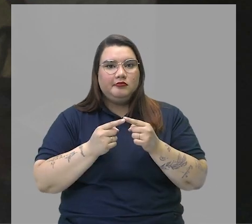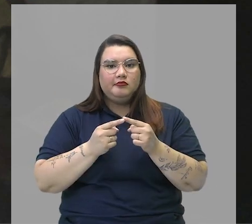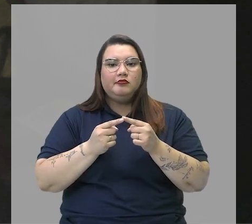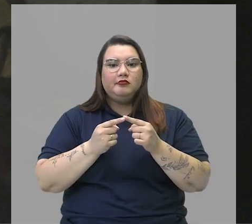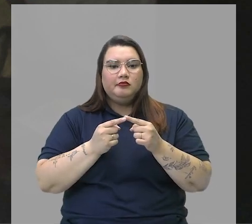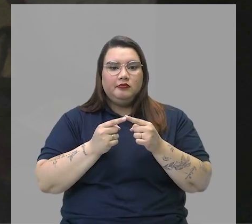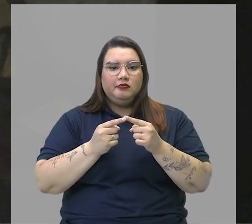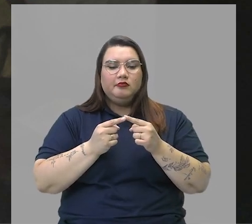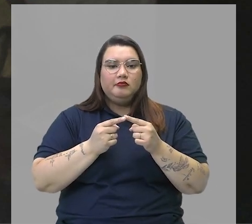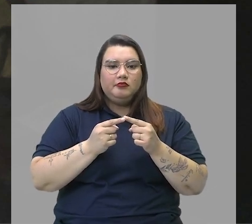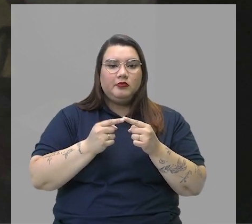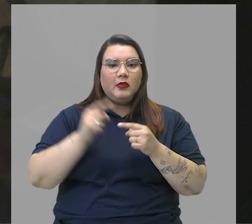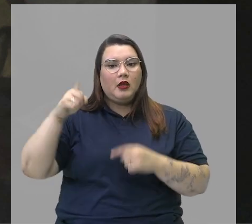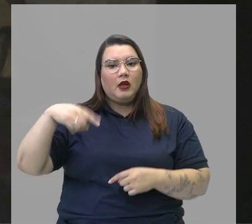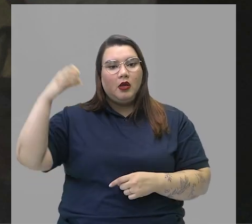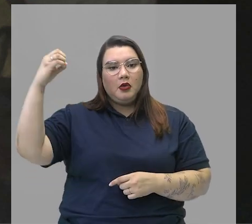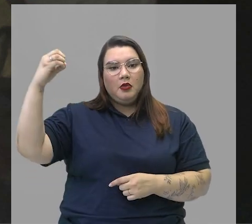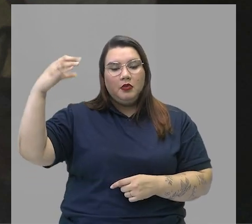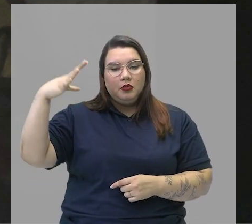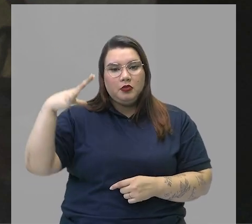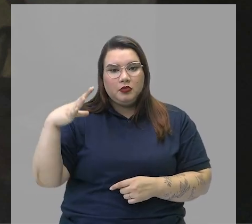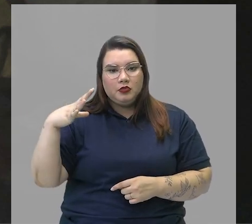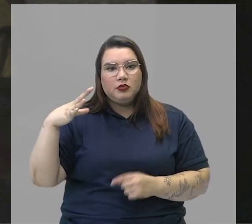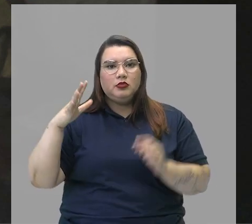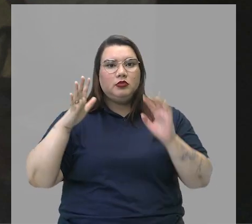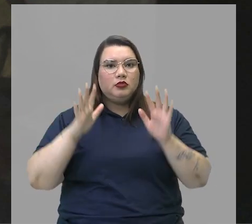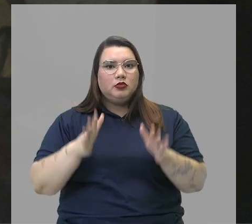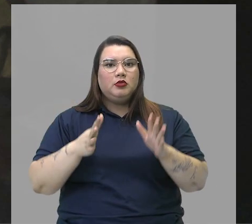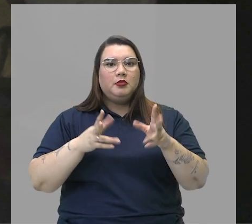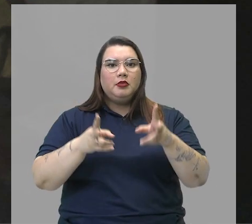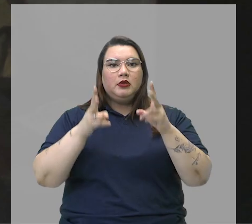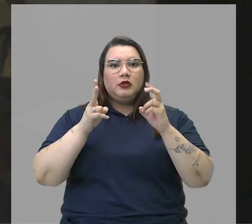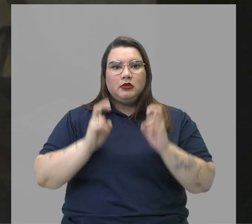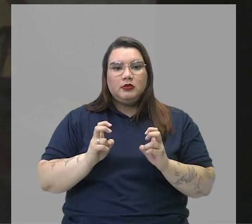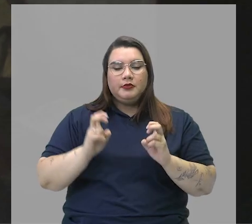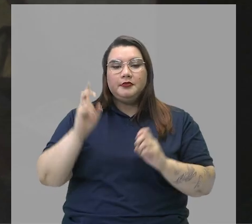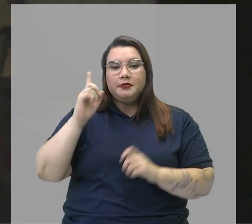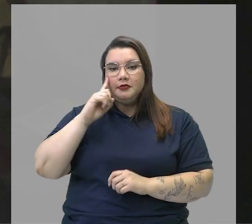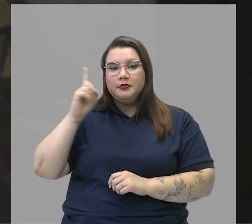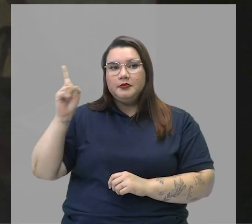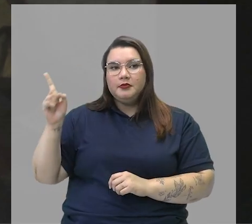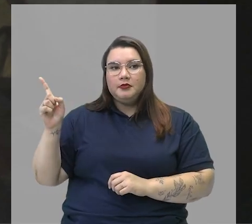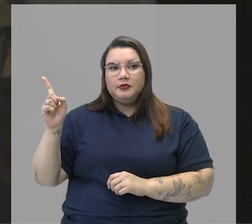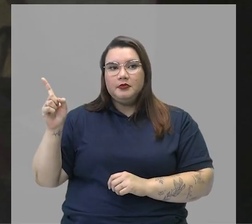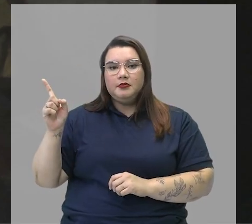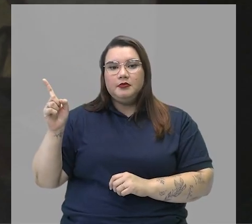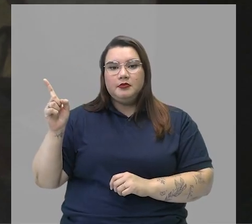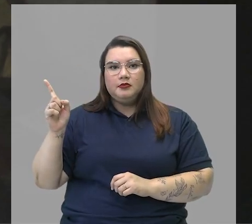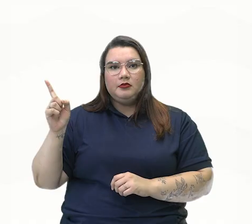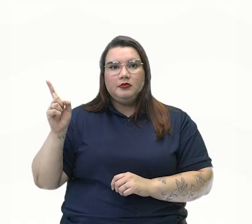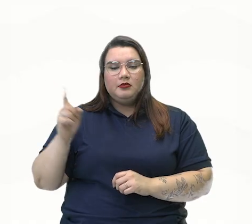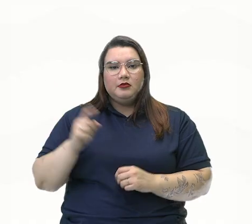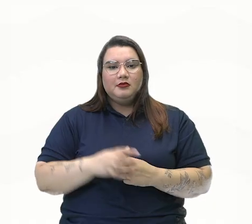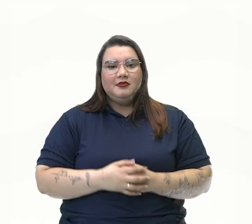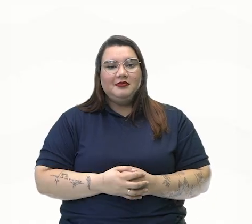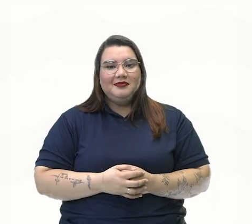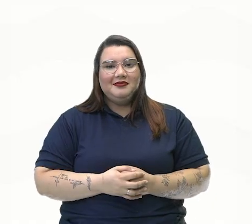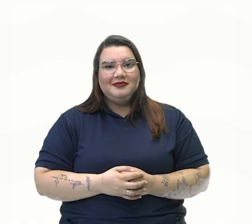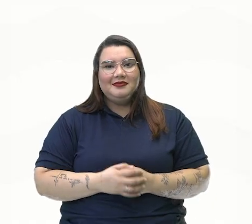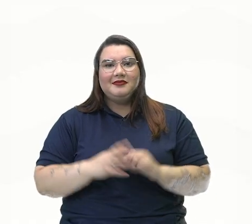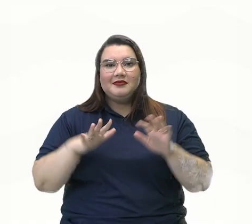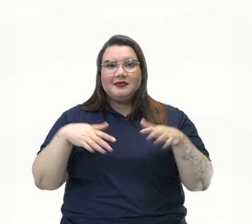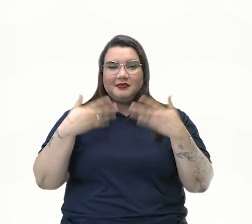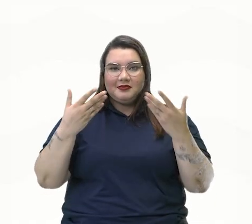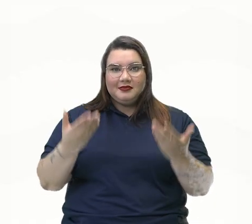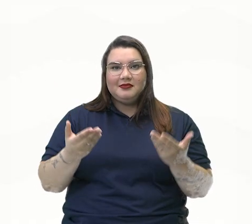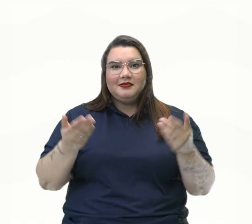lembra o quê? Que é a luz. E logo a gente já viu que a luz, ela é o quê? A luz.